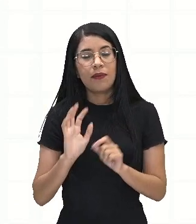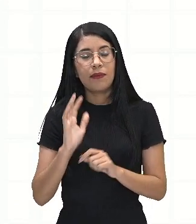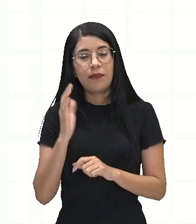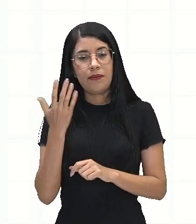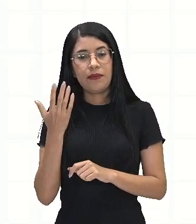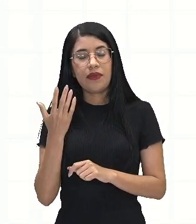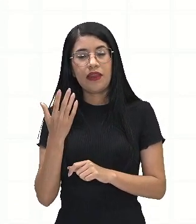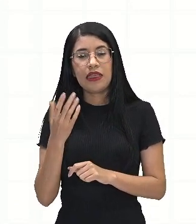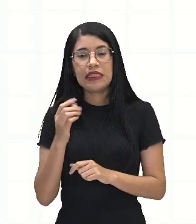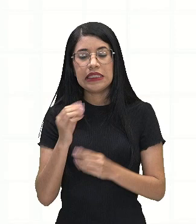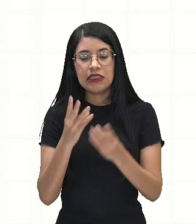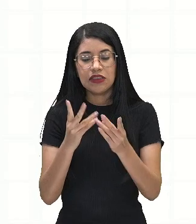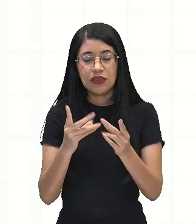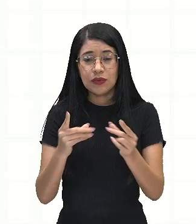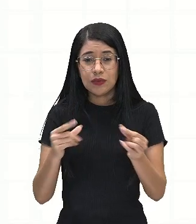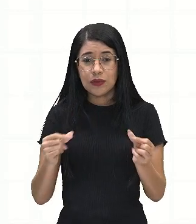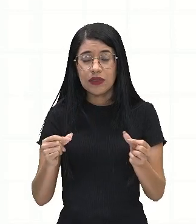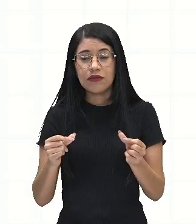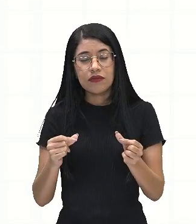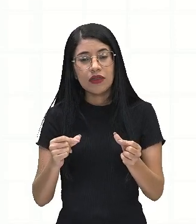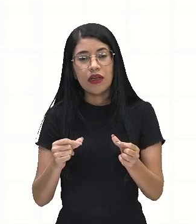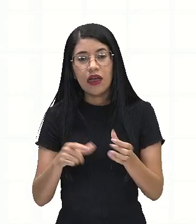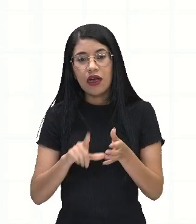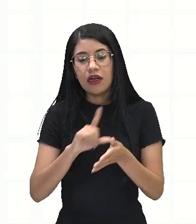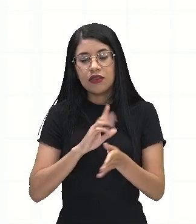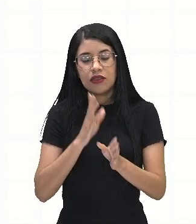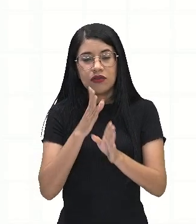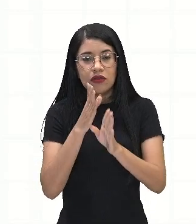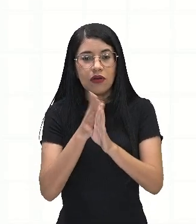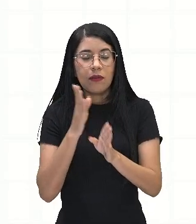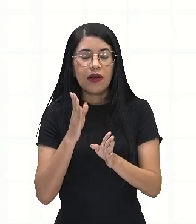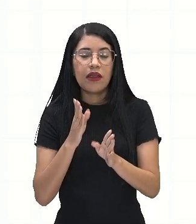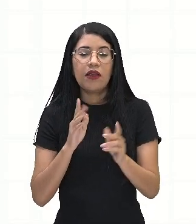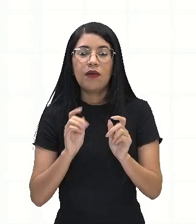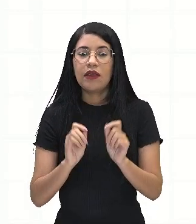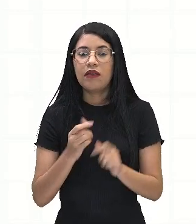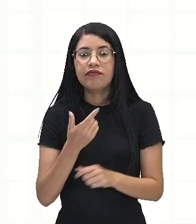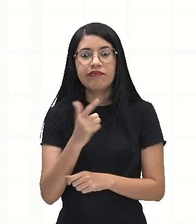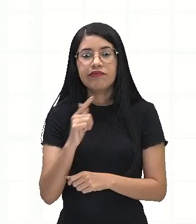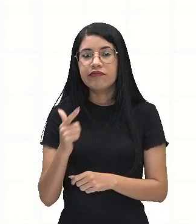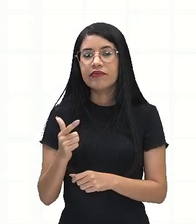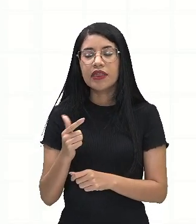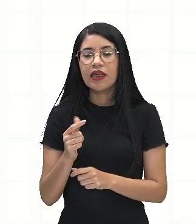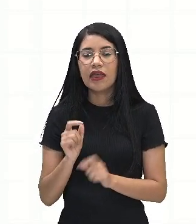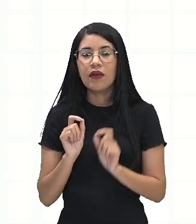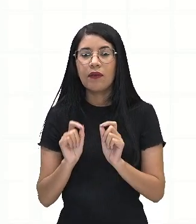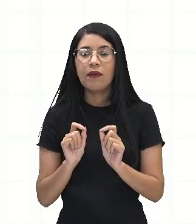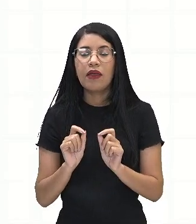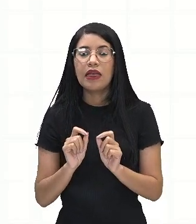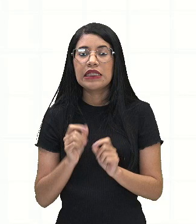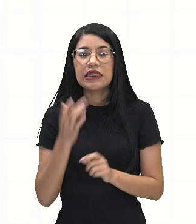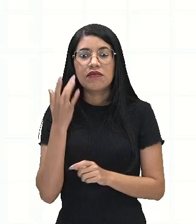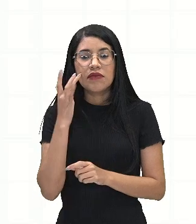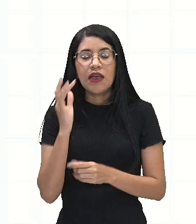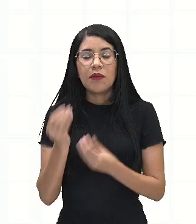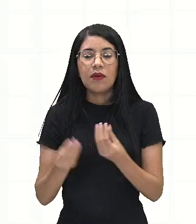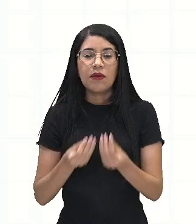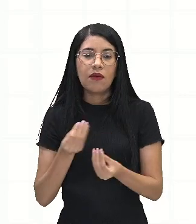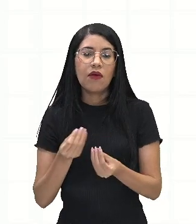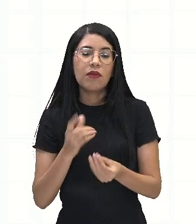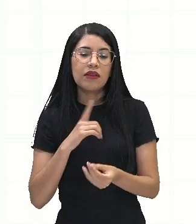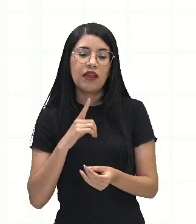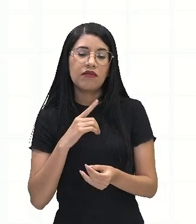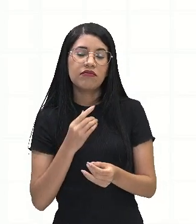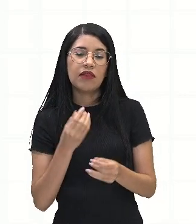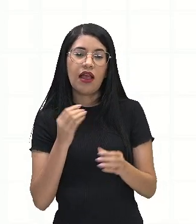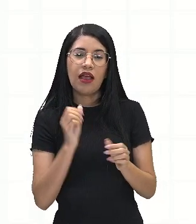se isso for destruído antes mesmo de ser descoberto, a gente não tem como saber, né,